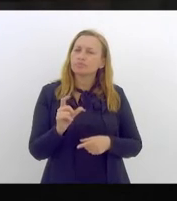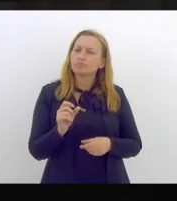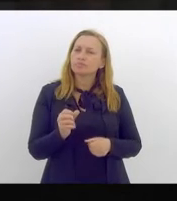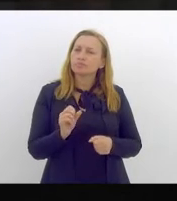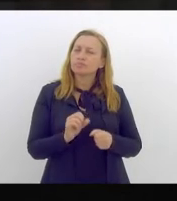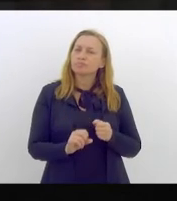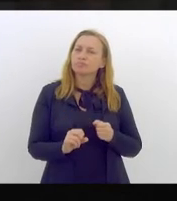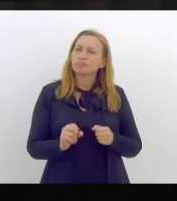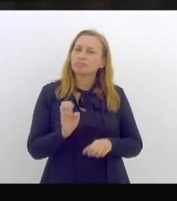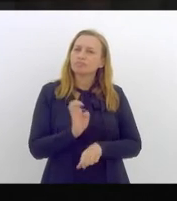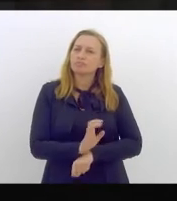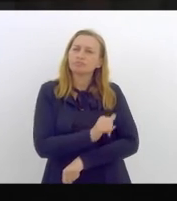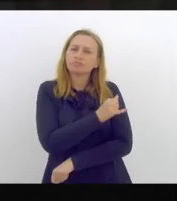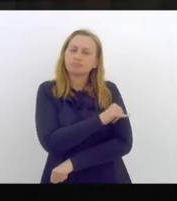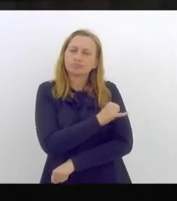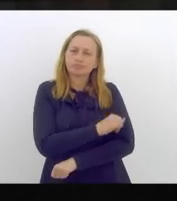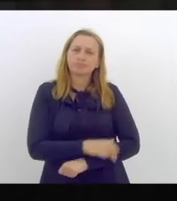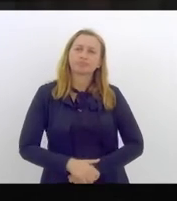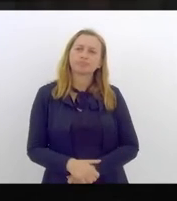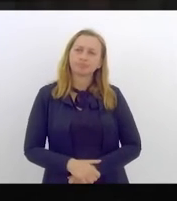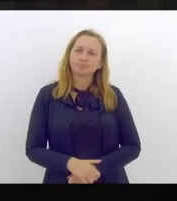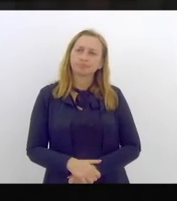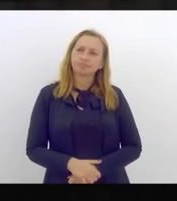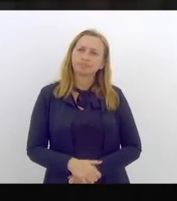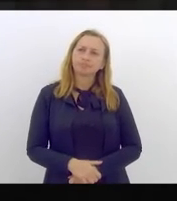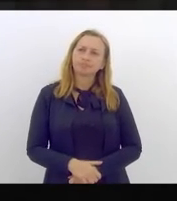fazer no Estado do Rio de Janeiro.